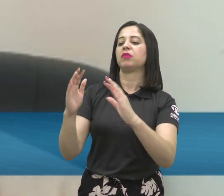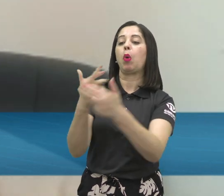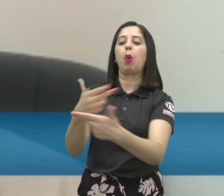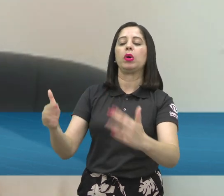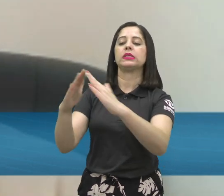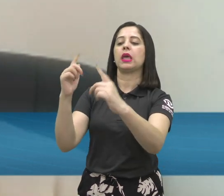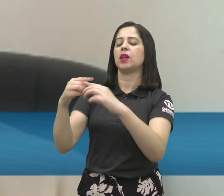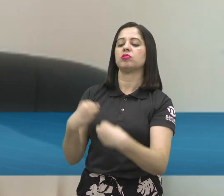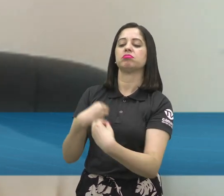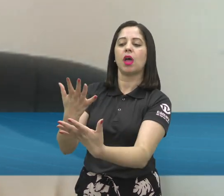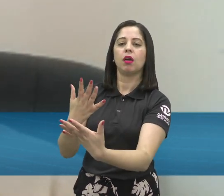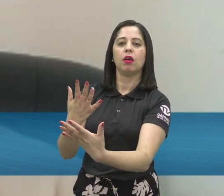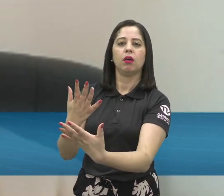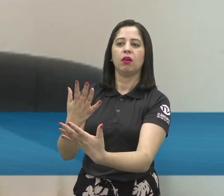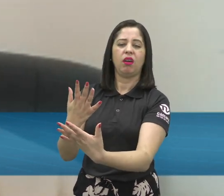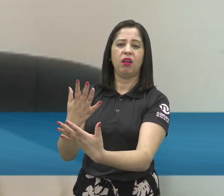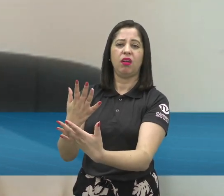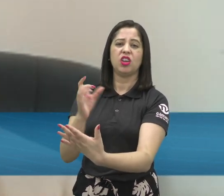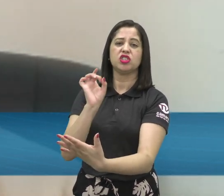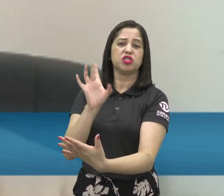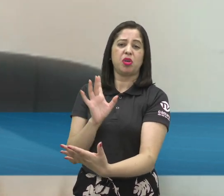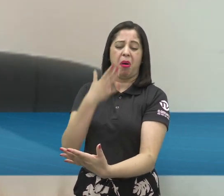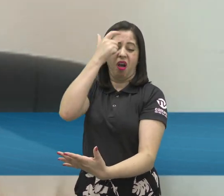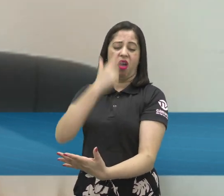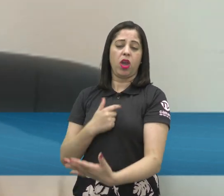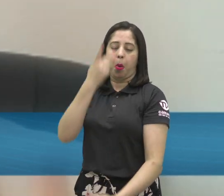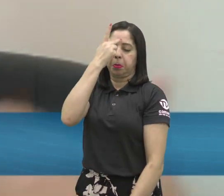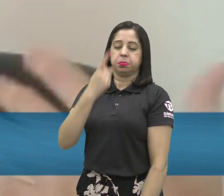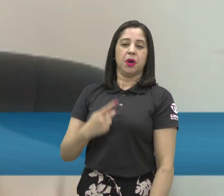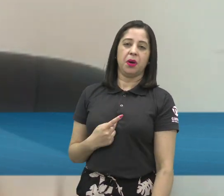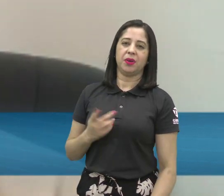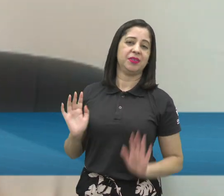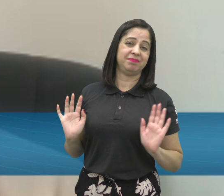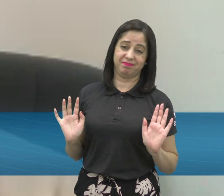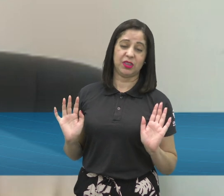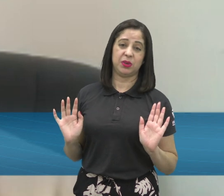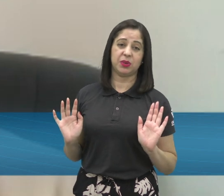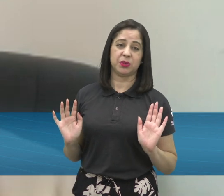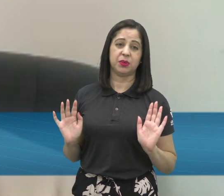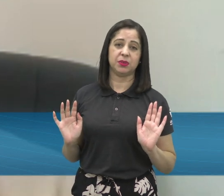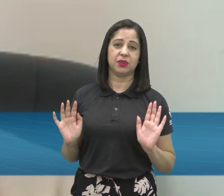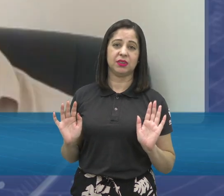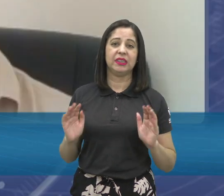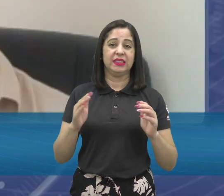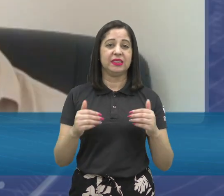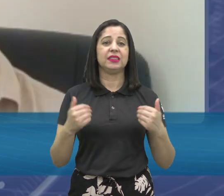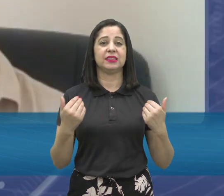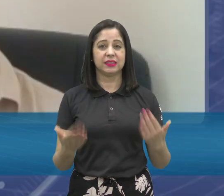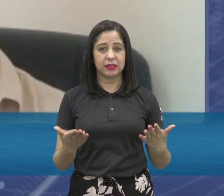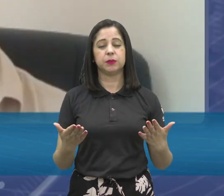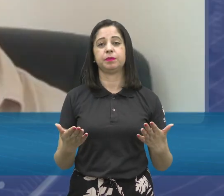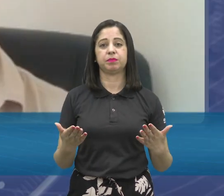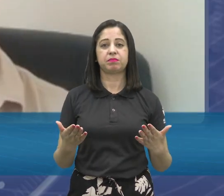favorece a mim, e isso não é transformador, isso alimenta muito pouco essa psique humana, sabe? E quando a gente fala